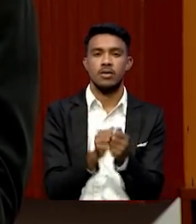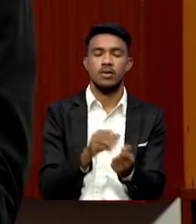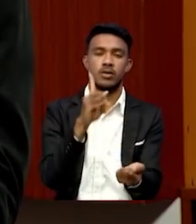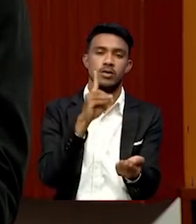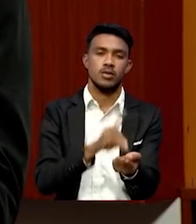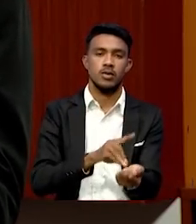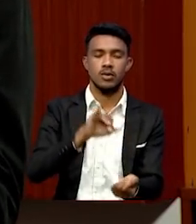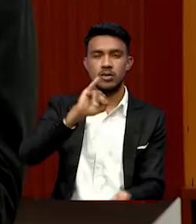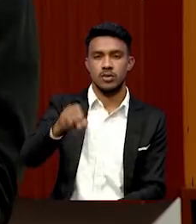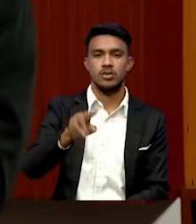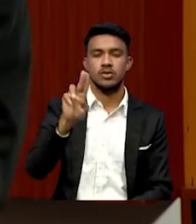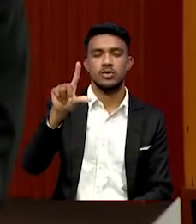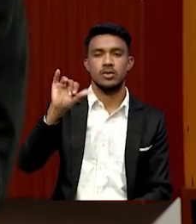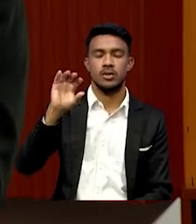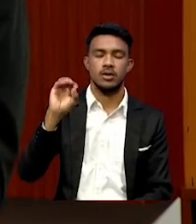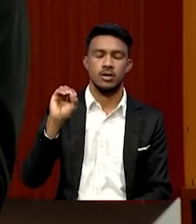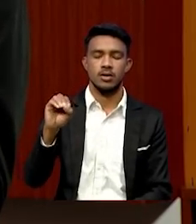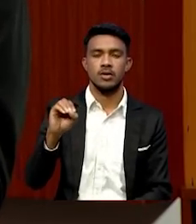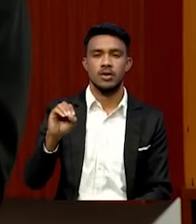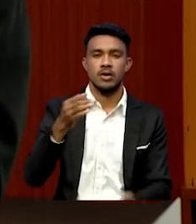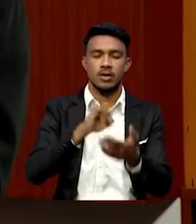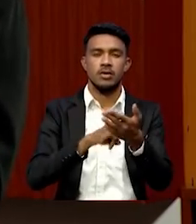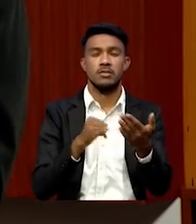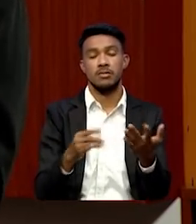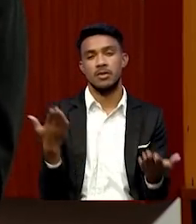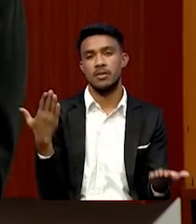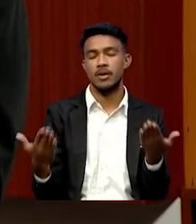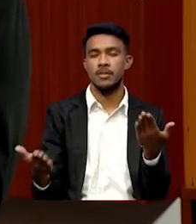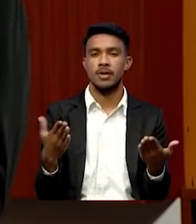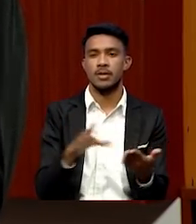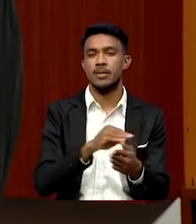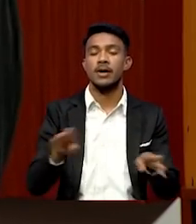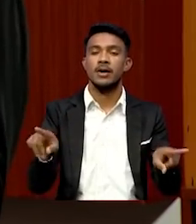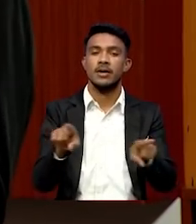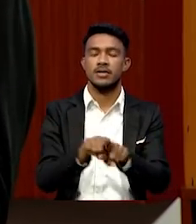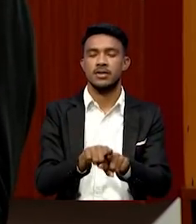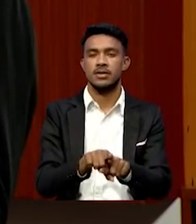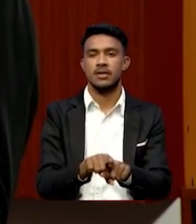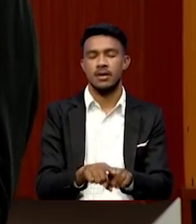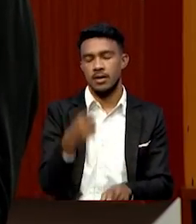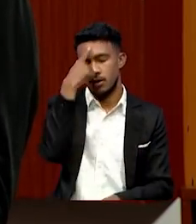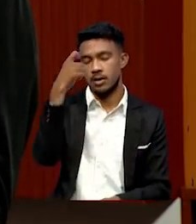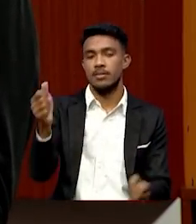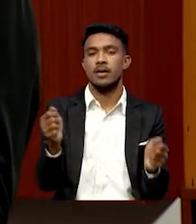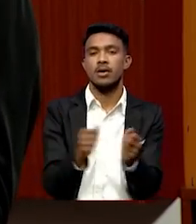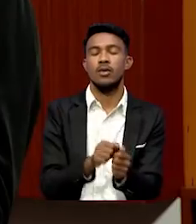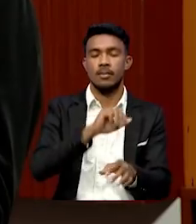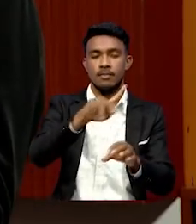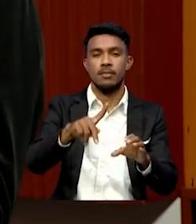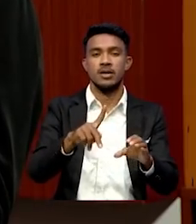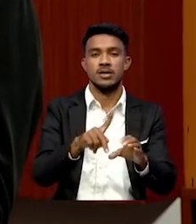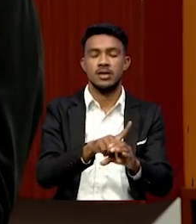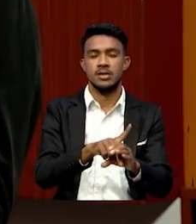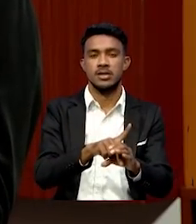Zuli Crispim, até de figura de Nebema, incomparável e indiscutível. Também a presença de